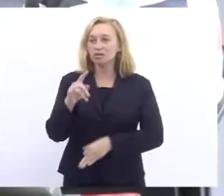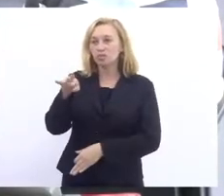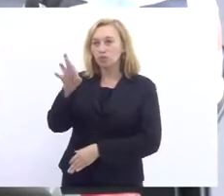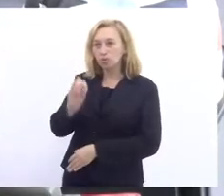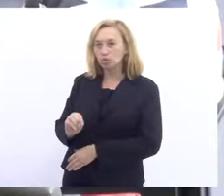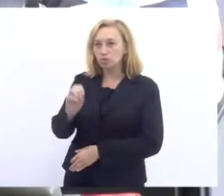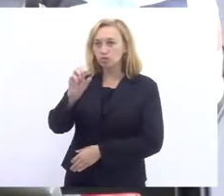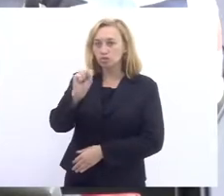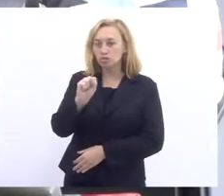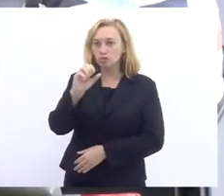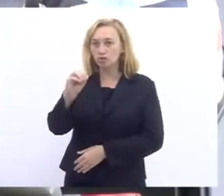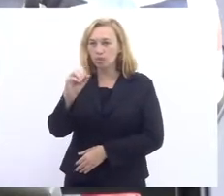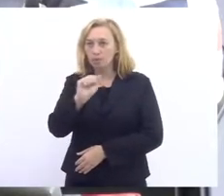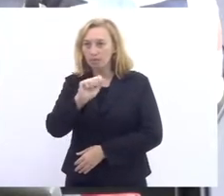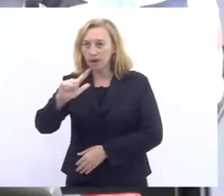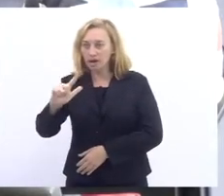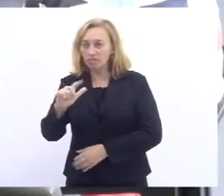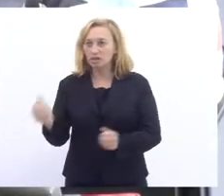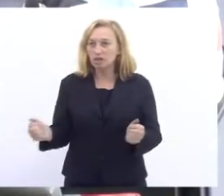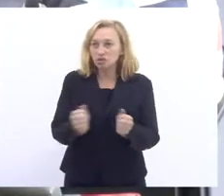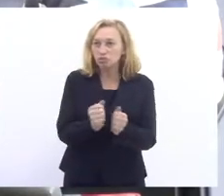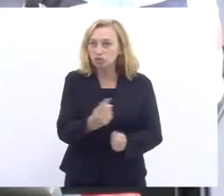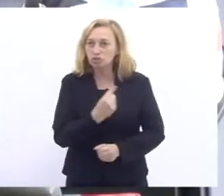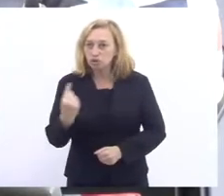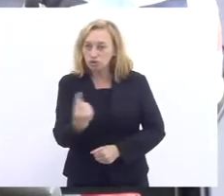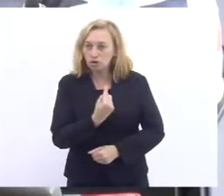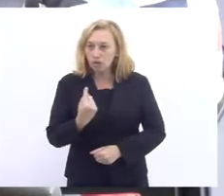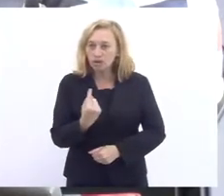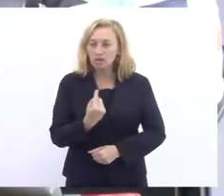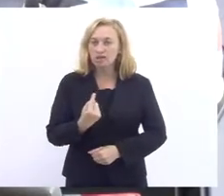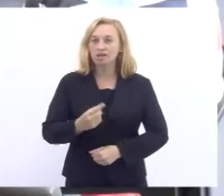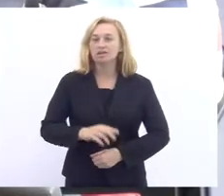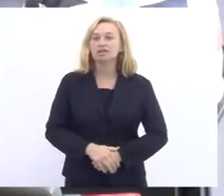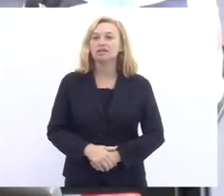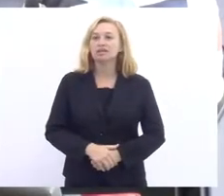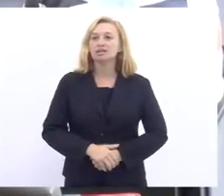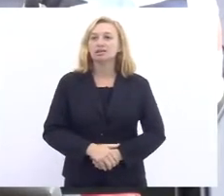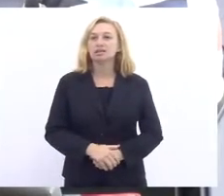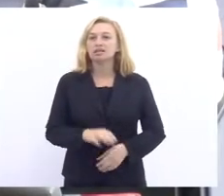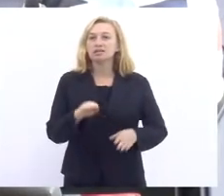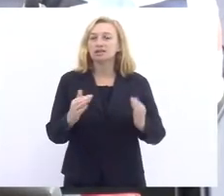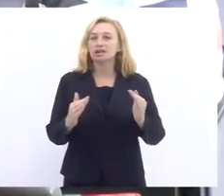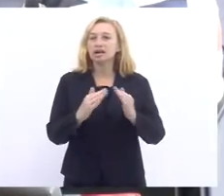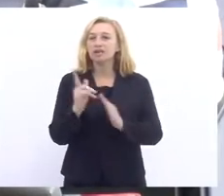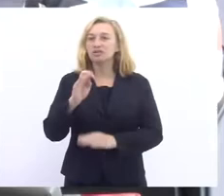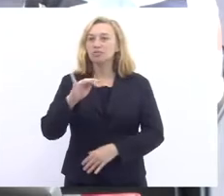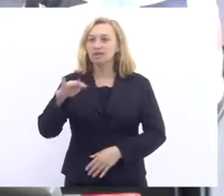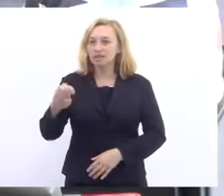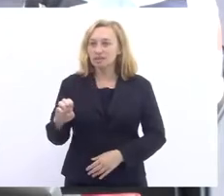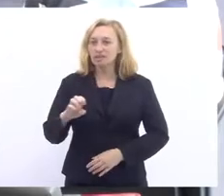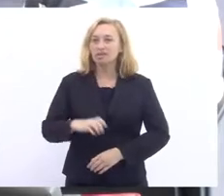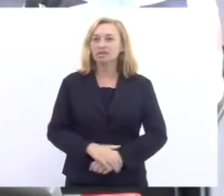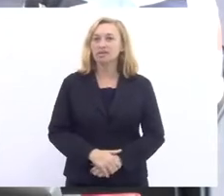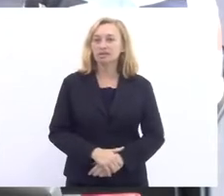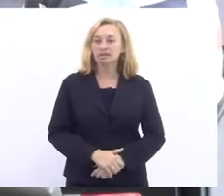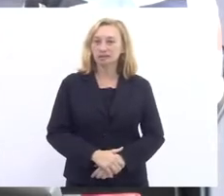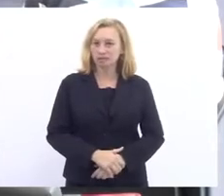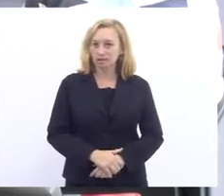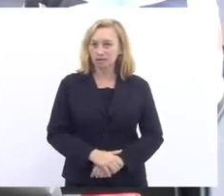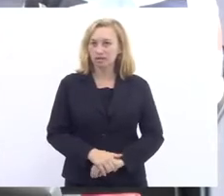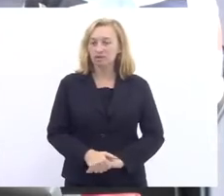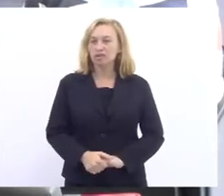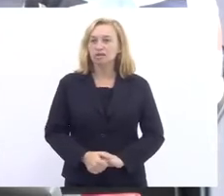Sobral para esteja conosco aqui interlocutor também constante da casa Fluminense não é rico por